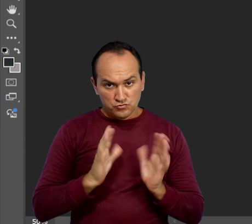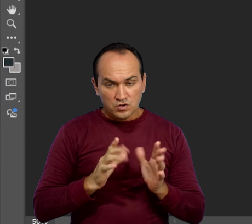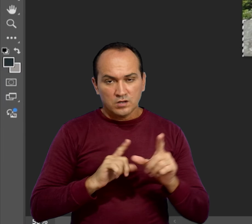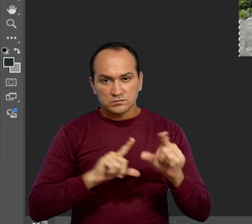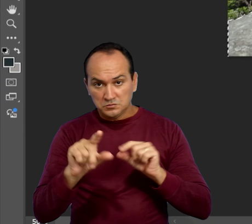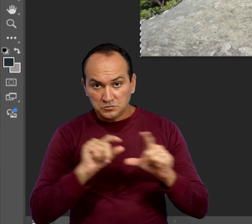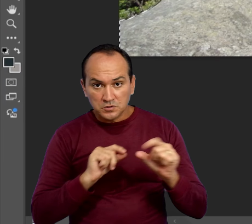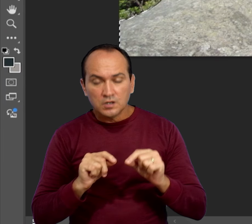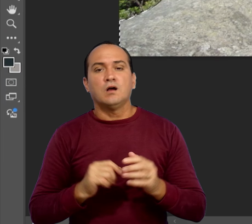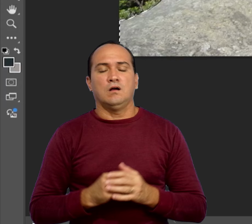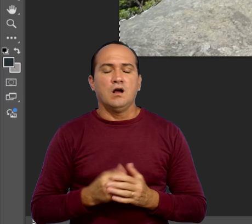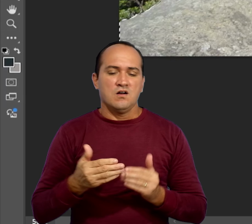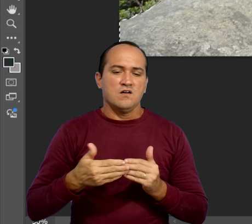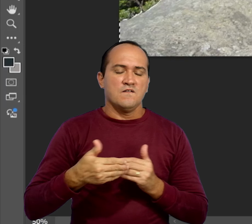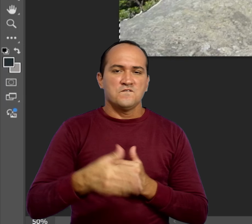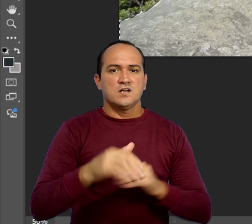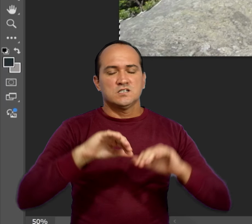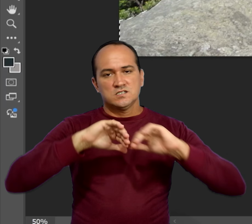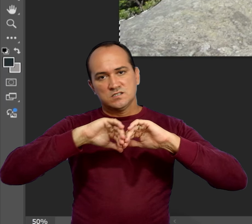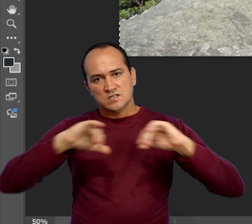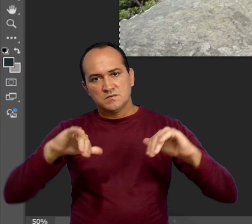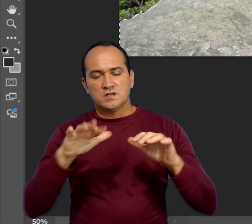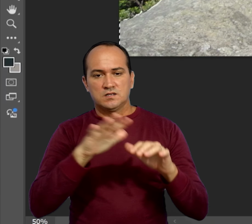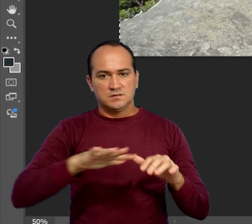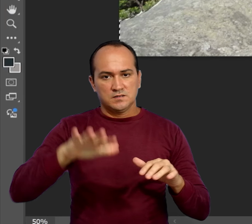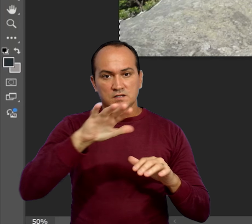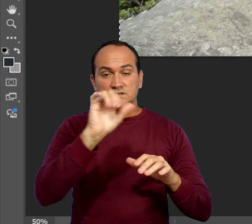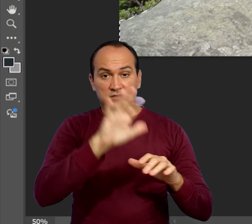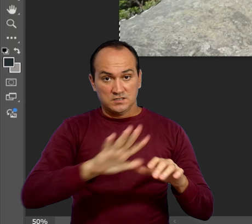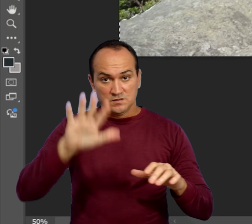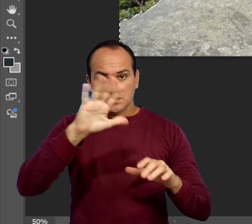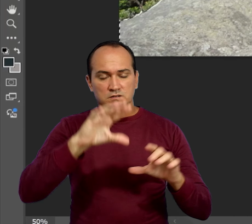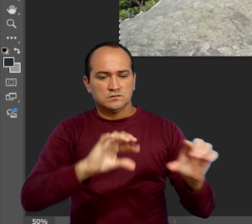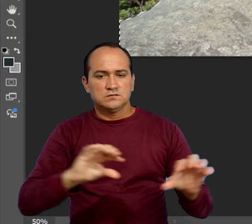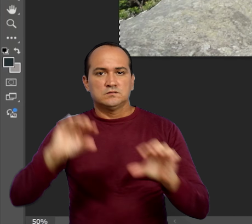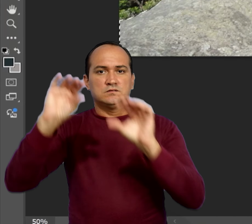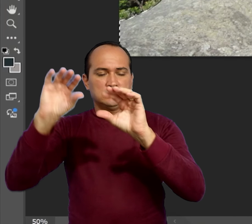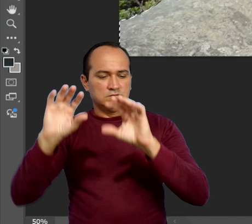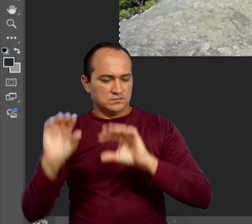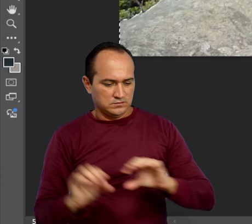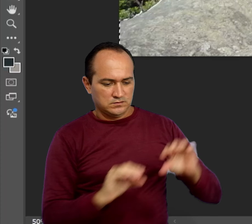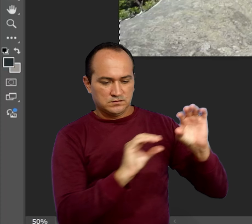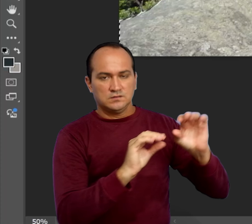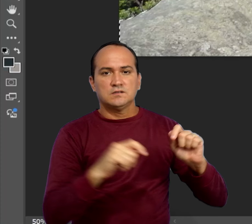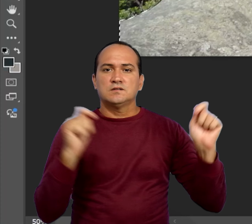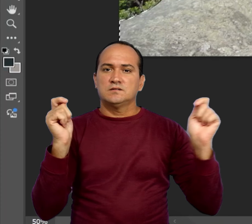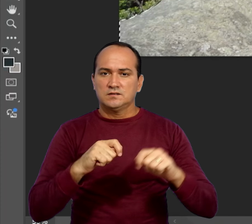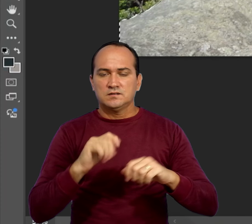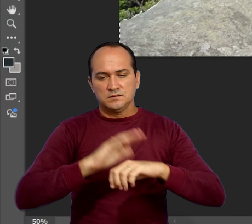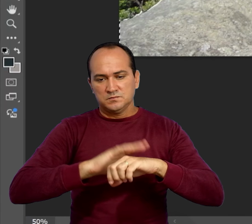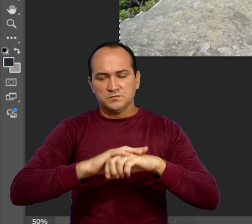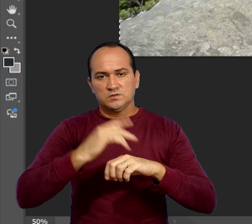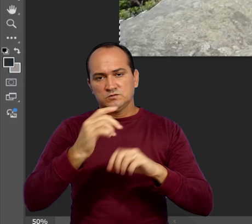uma vez que eu selecionei, eu vou então separar nessa parte da imagem um pouco mais para cima. Até poderia selecionar também tirando um pouco dessa outra parte aqui.